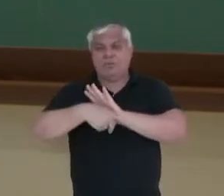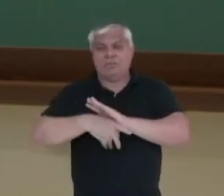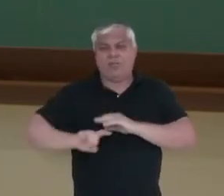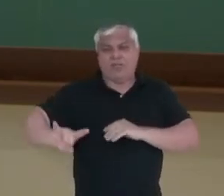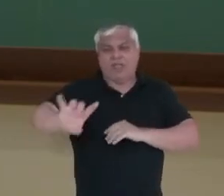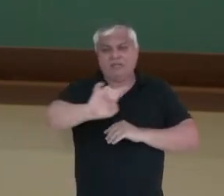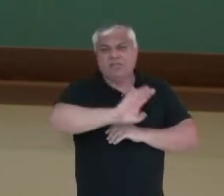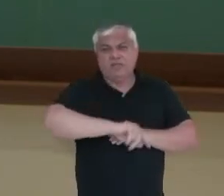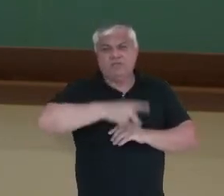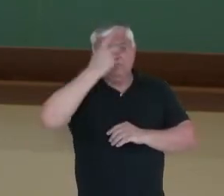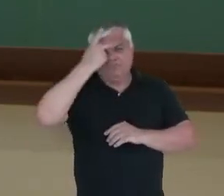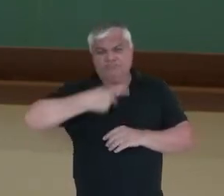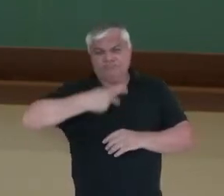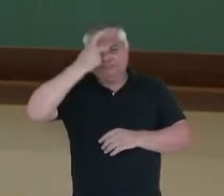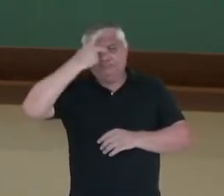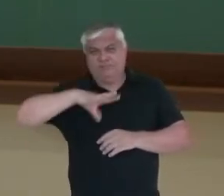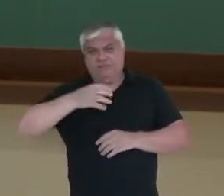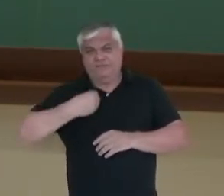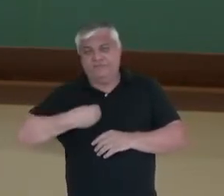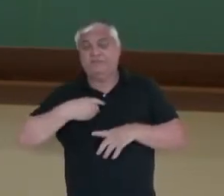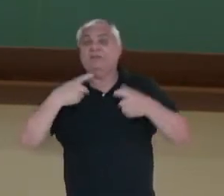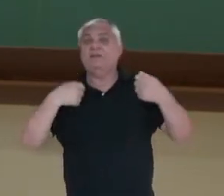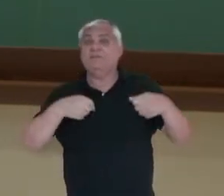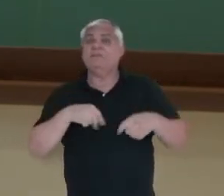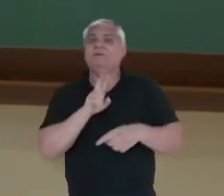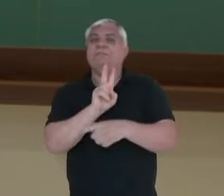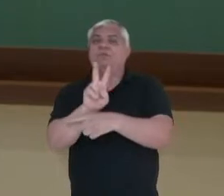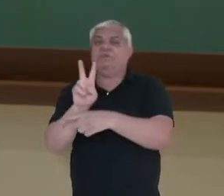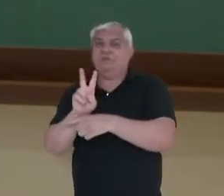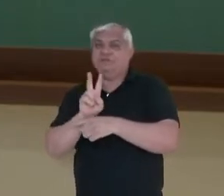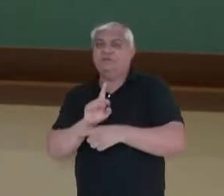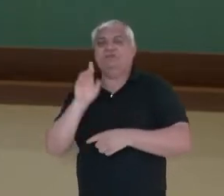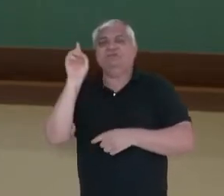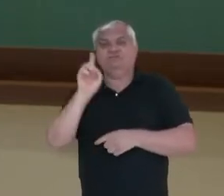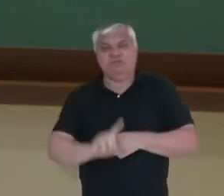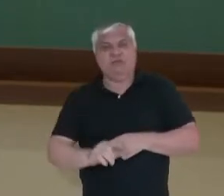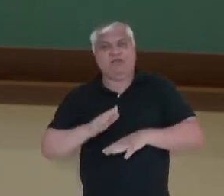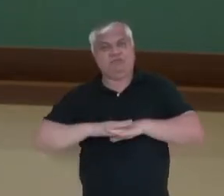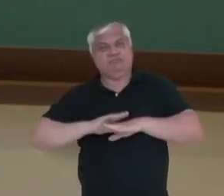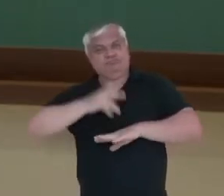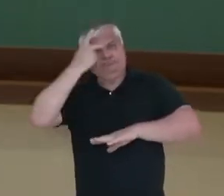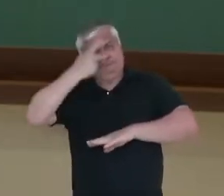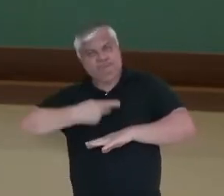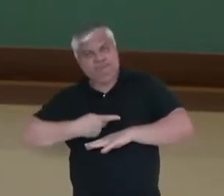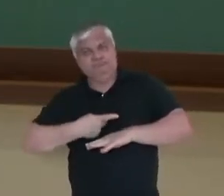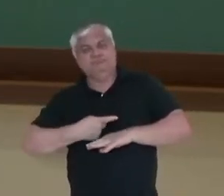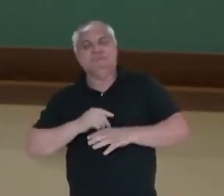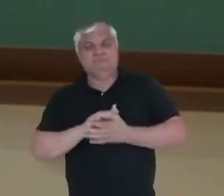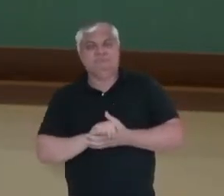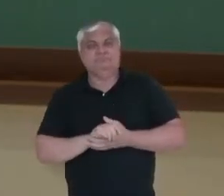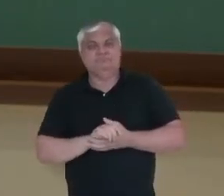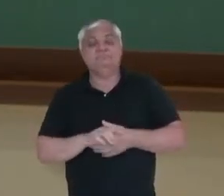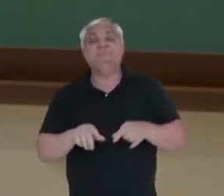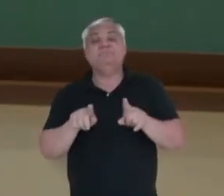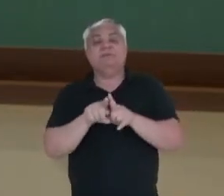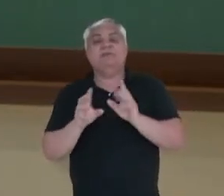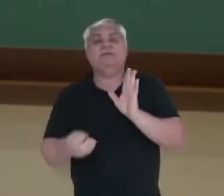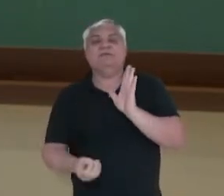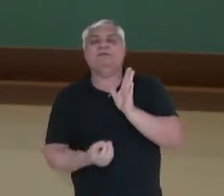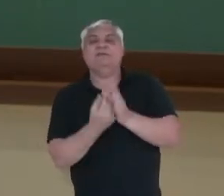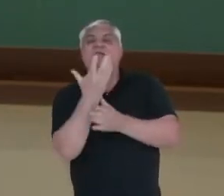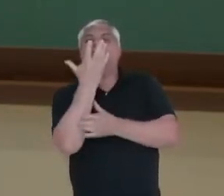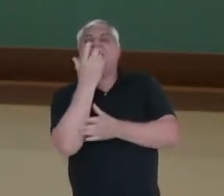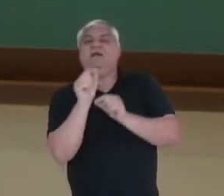privada, é necessário proteger alguns direitos individuais e aí a importância da criação do